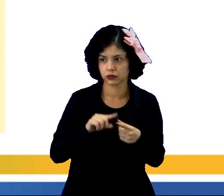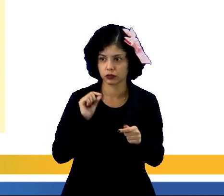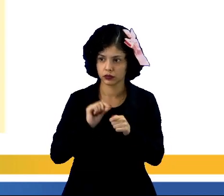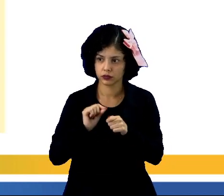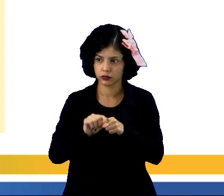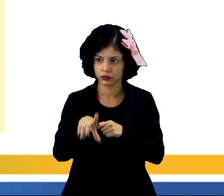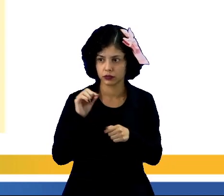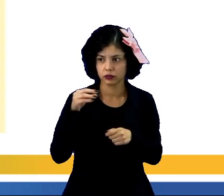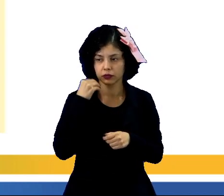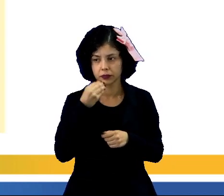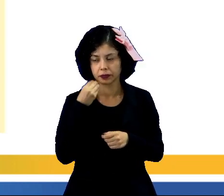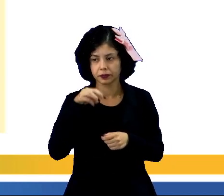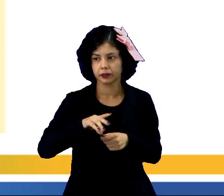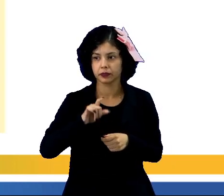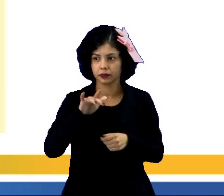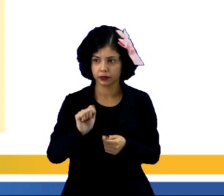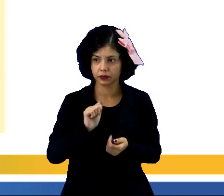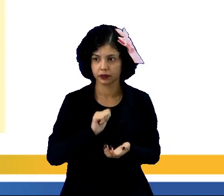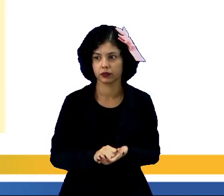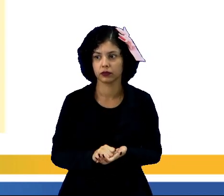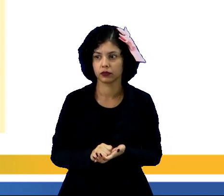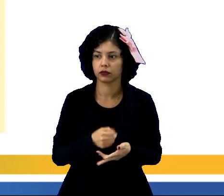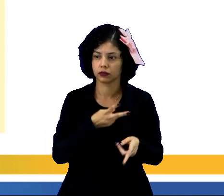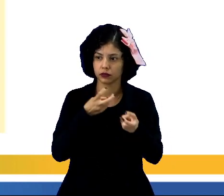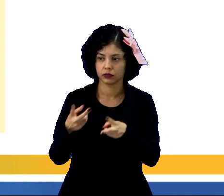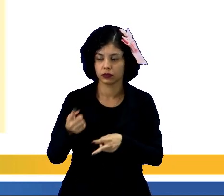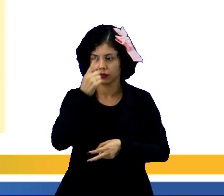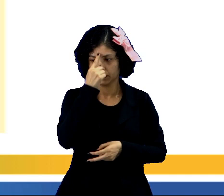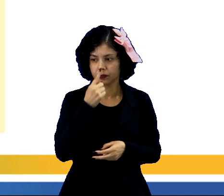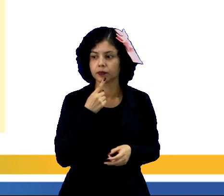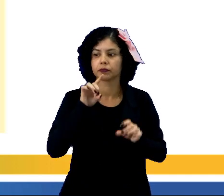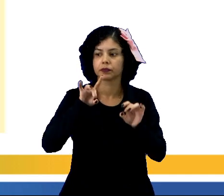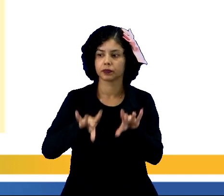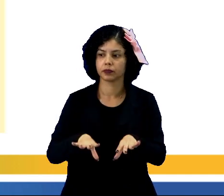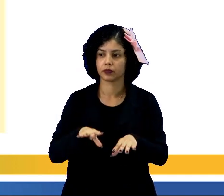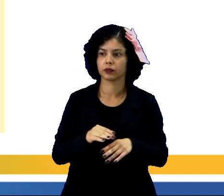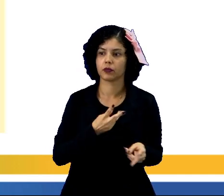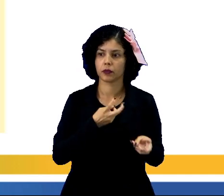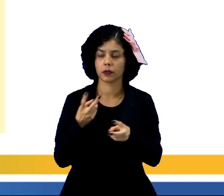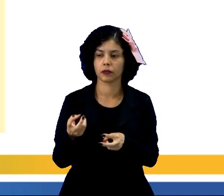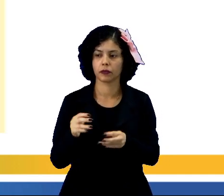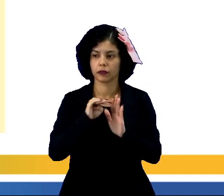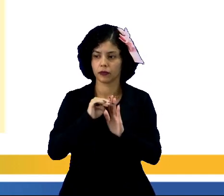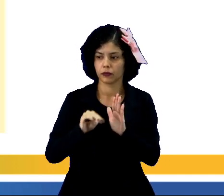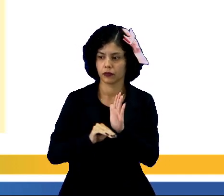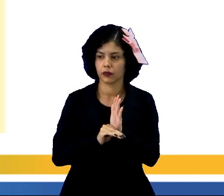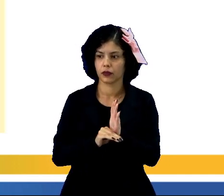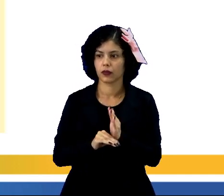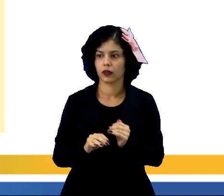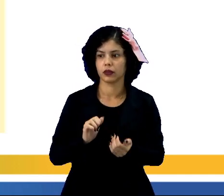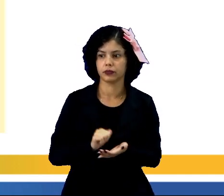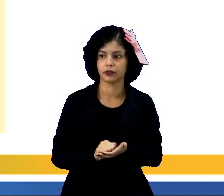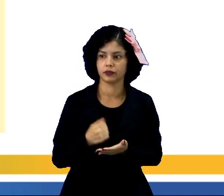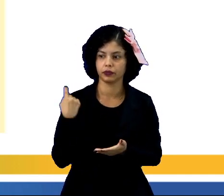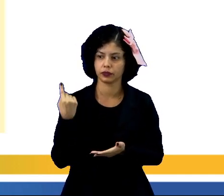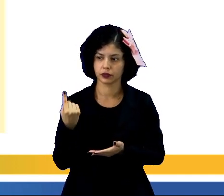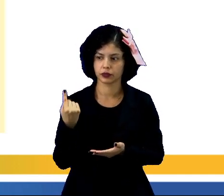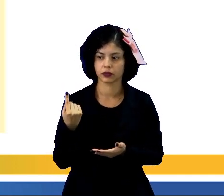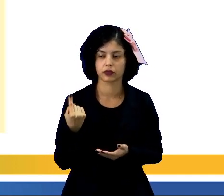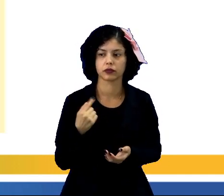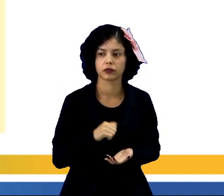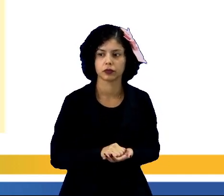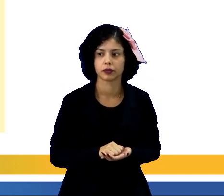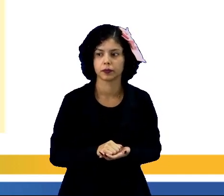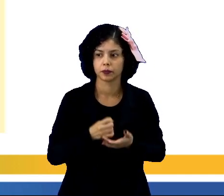que as ervilhas foram escolhidas para o experimento de Mendel? E por último, Observe a figura abaixo, que ilustra um dos experimentos de